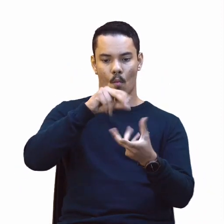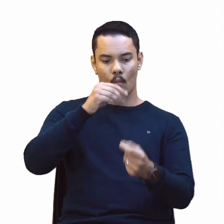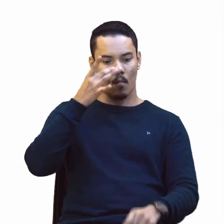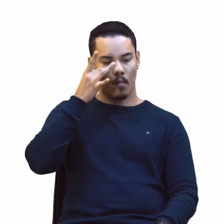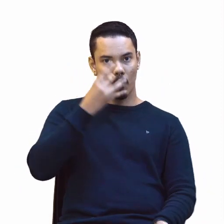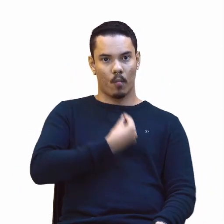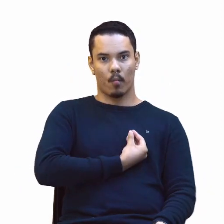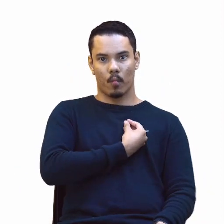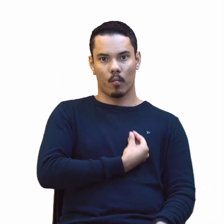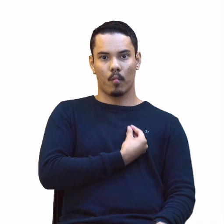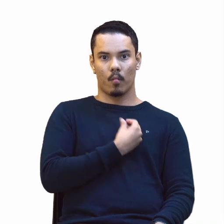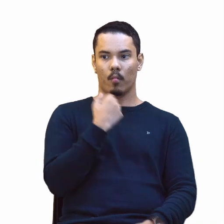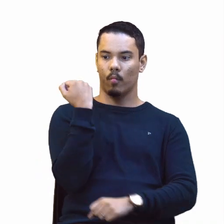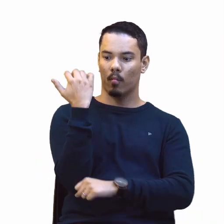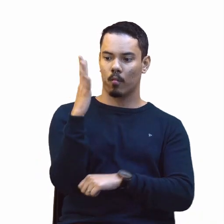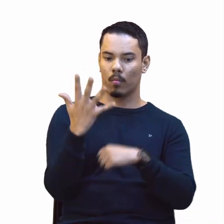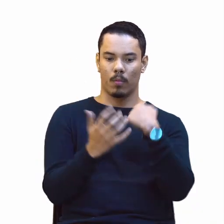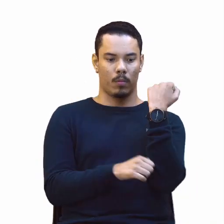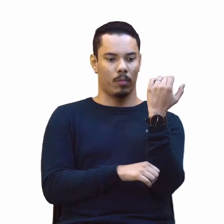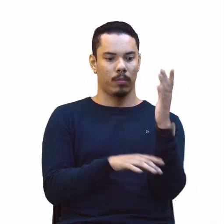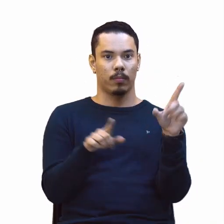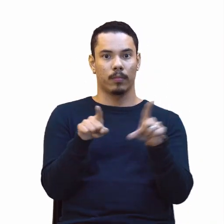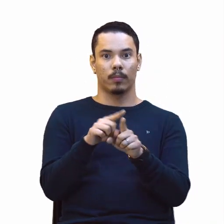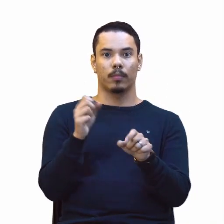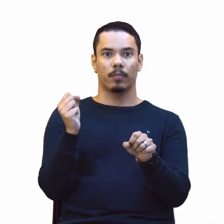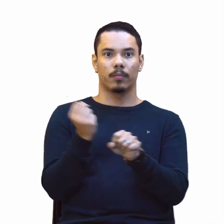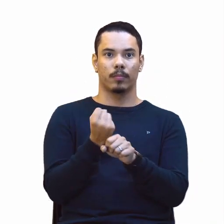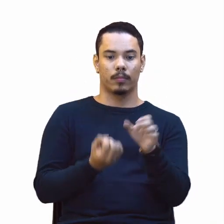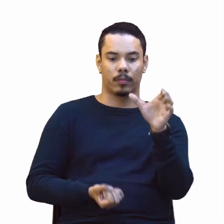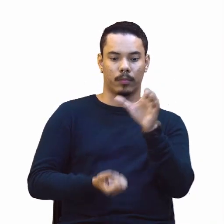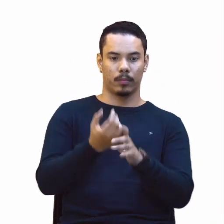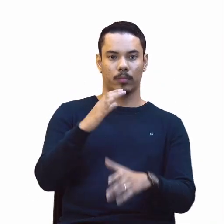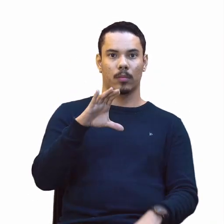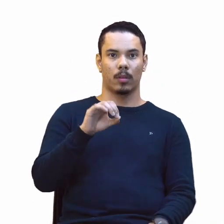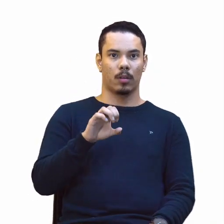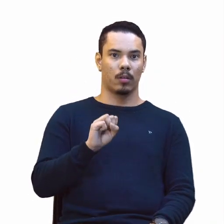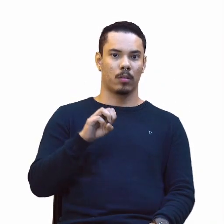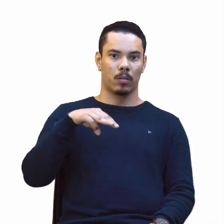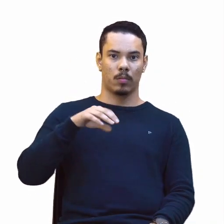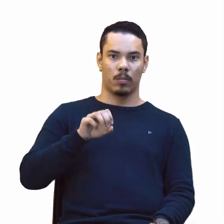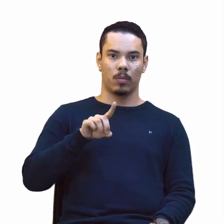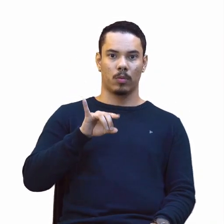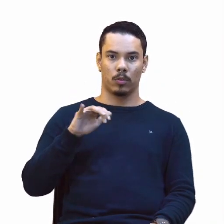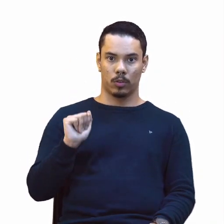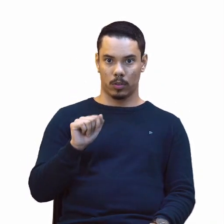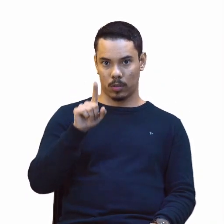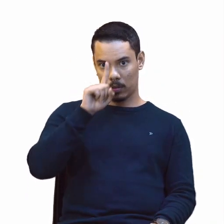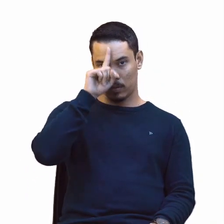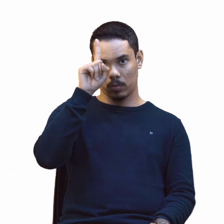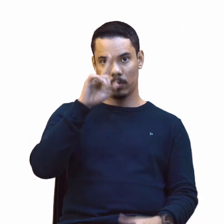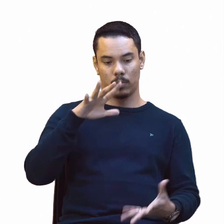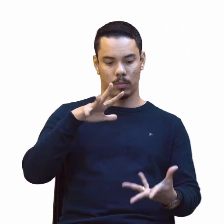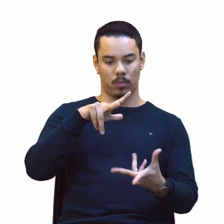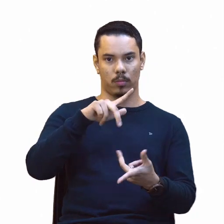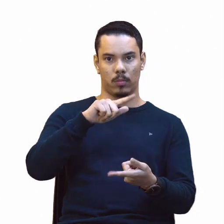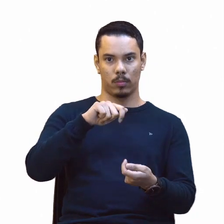a natureza, e a construir uma cosmologia, que é a origem do universo.